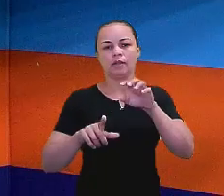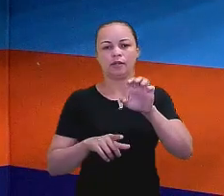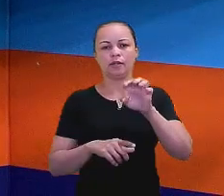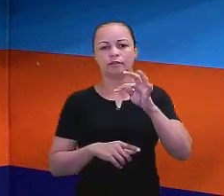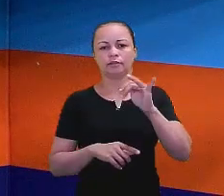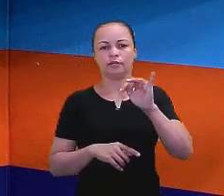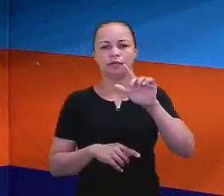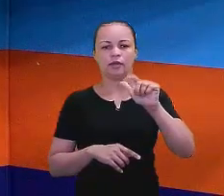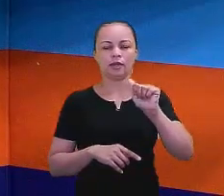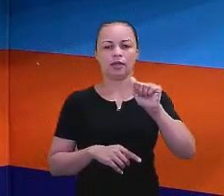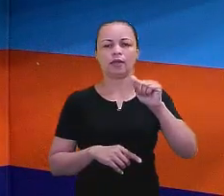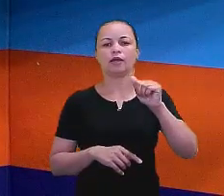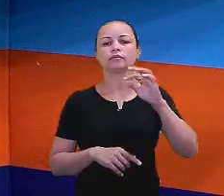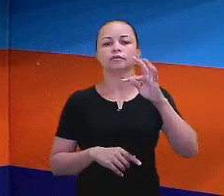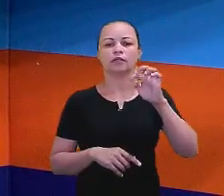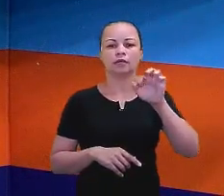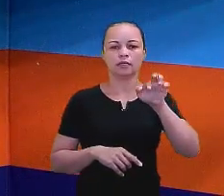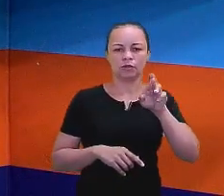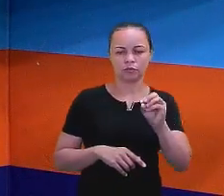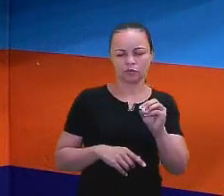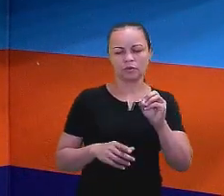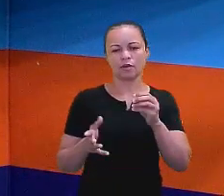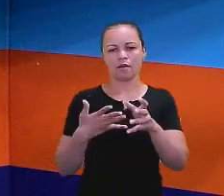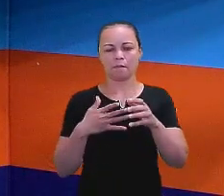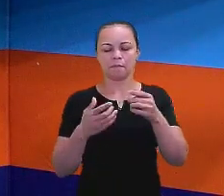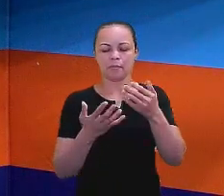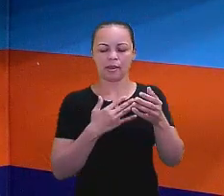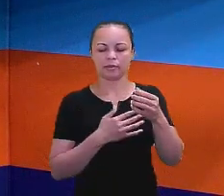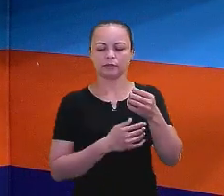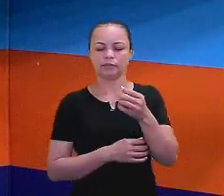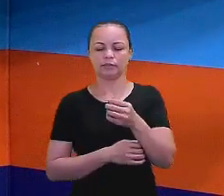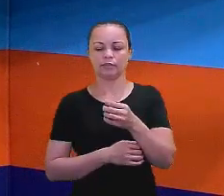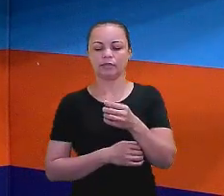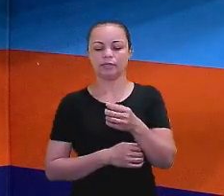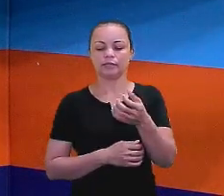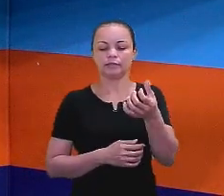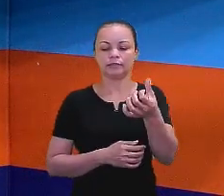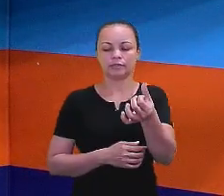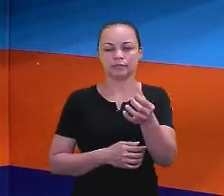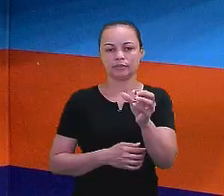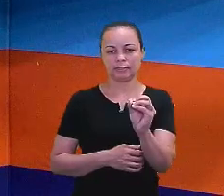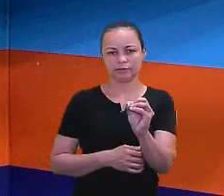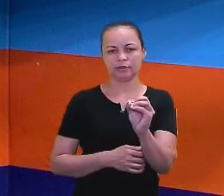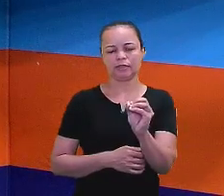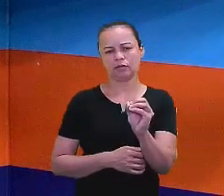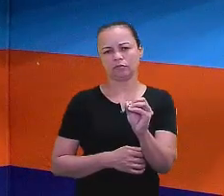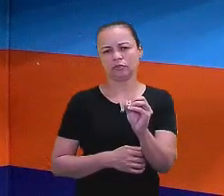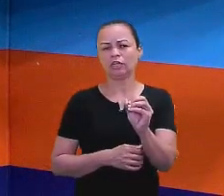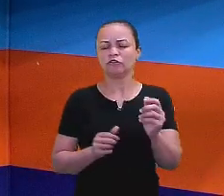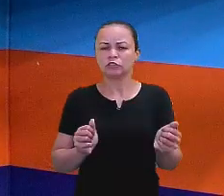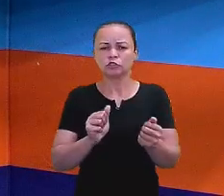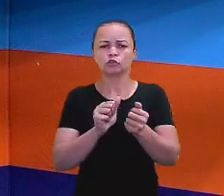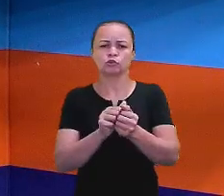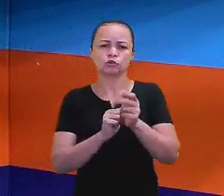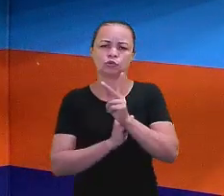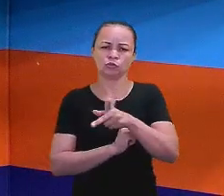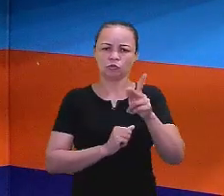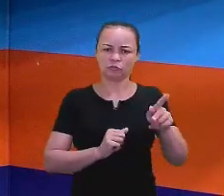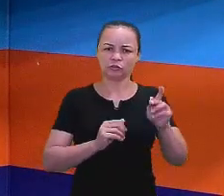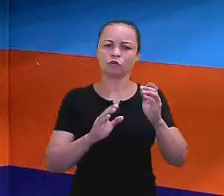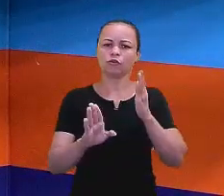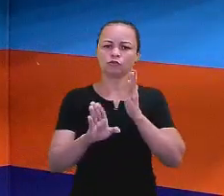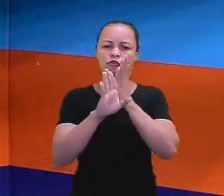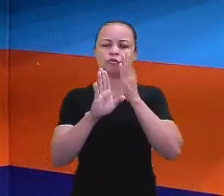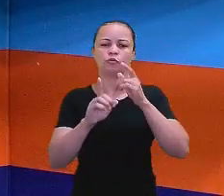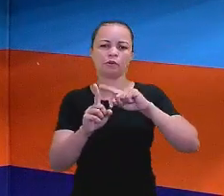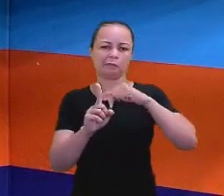são algumas das propriedades, dentre outras que tem, que vocês estão descobrindo aí junto com os professores de vocês.